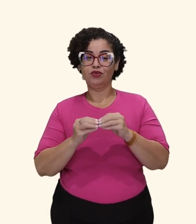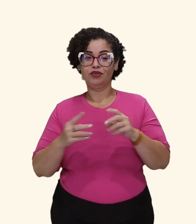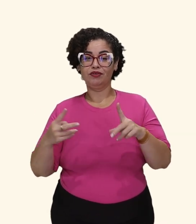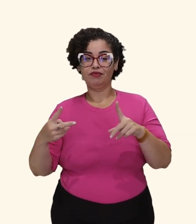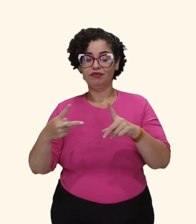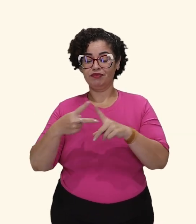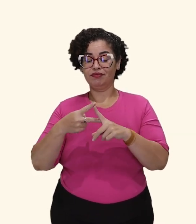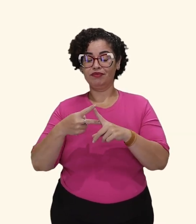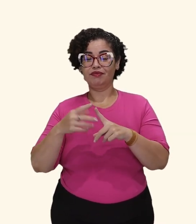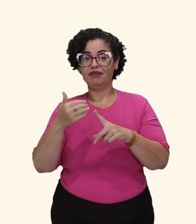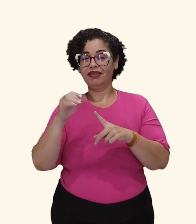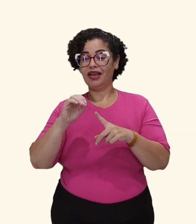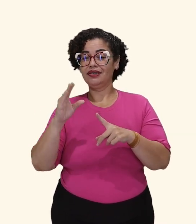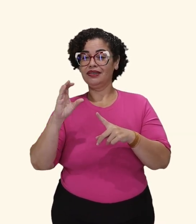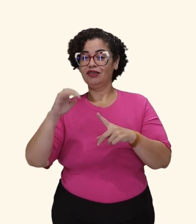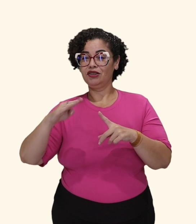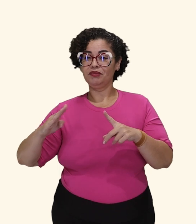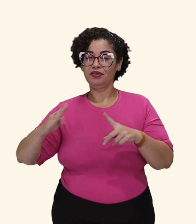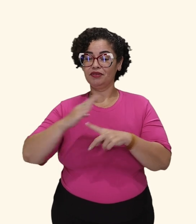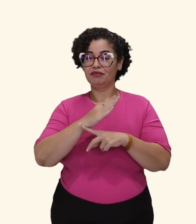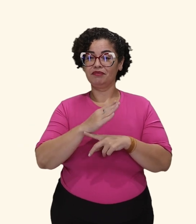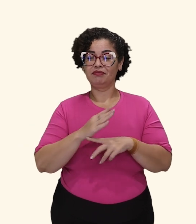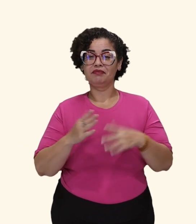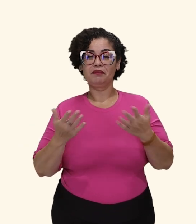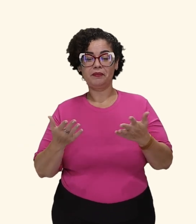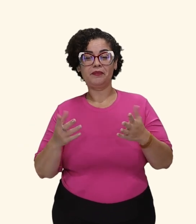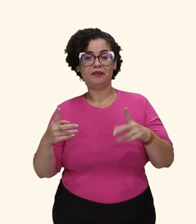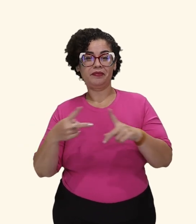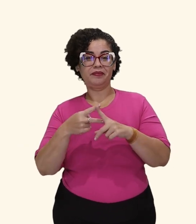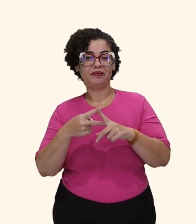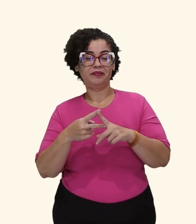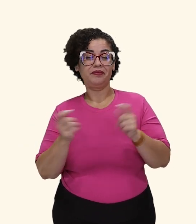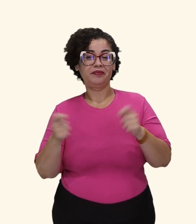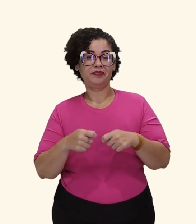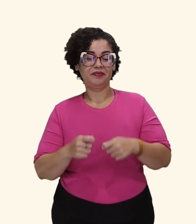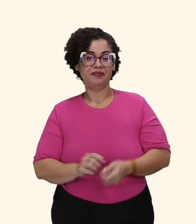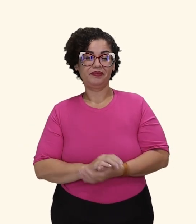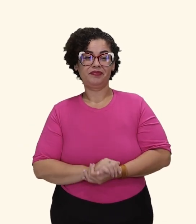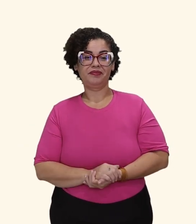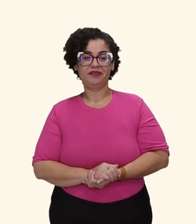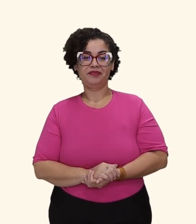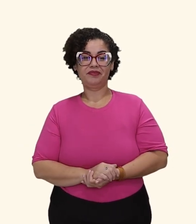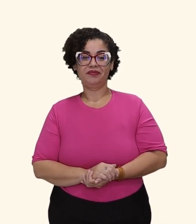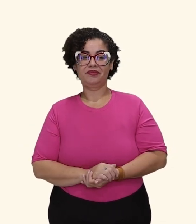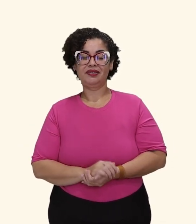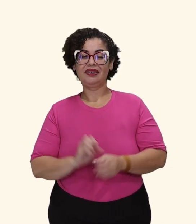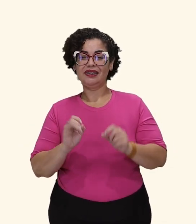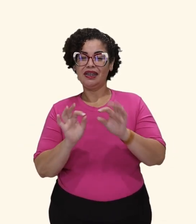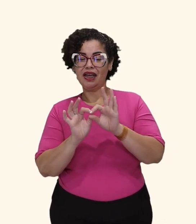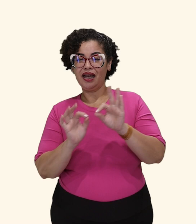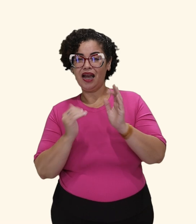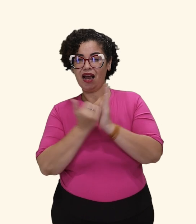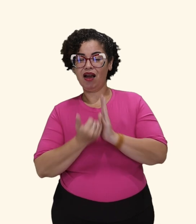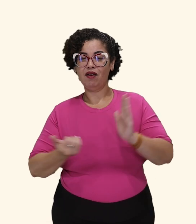a gente só precisa encaixar o lado de 10 centímetros, não é? Só que esse lado não se encaixa. Mesmo que a